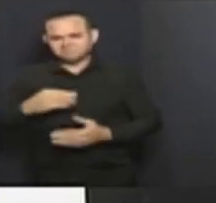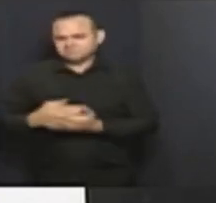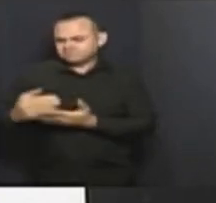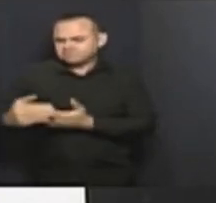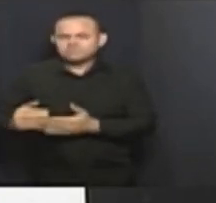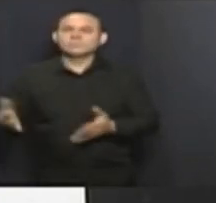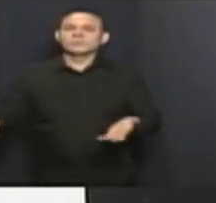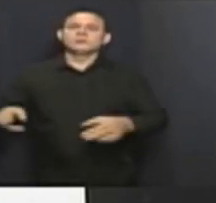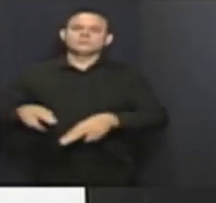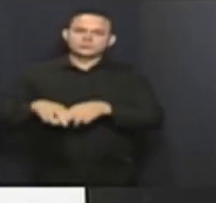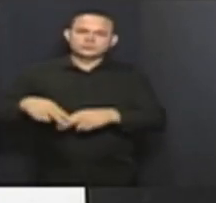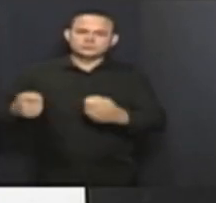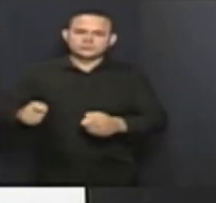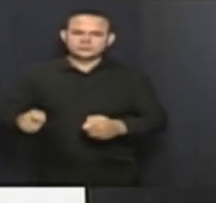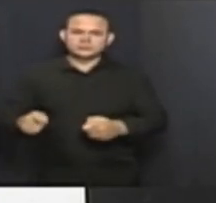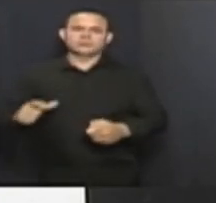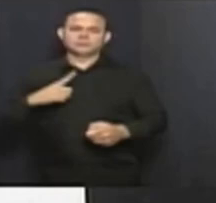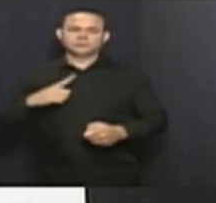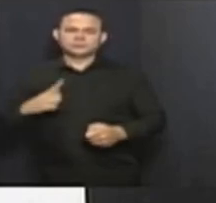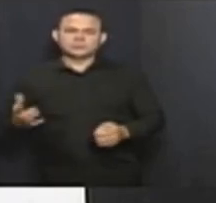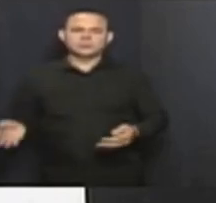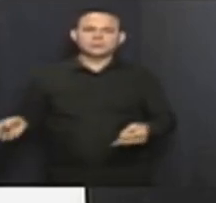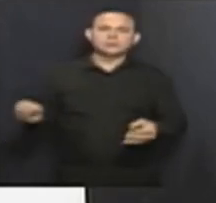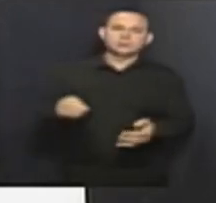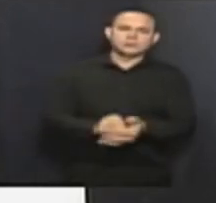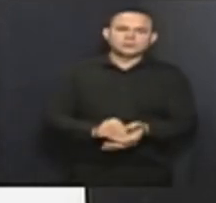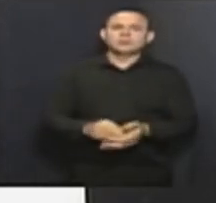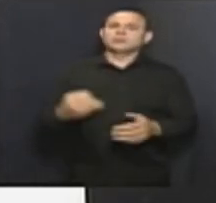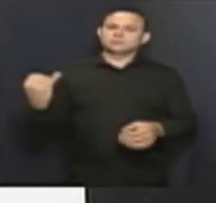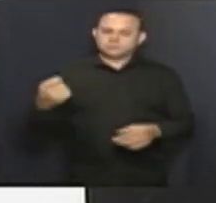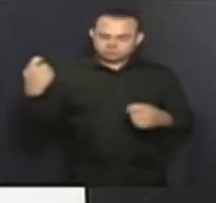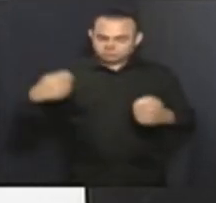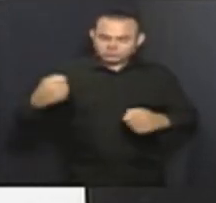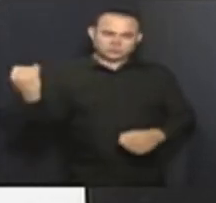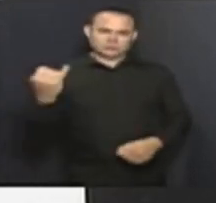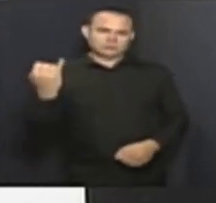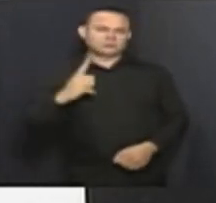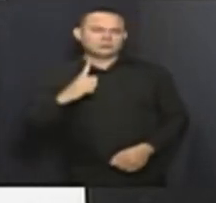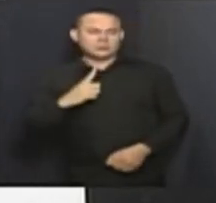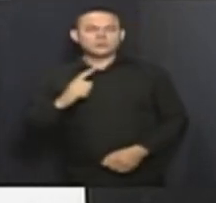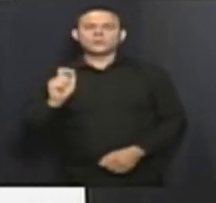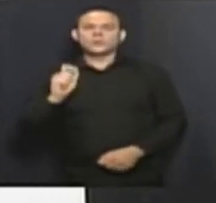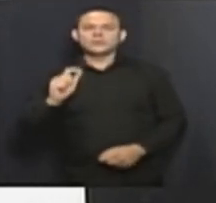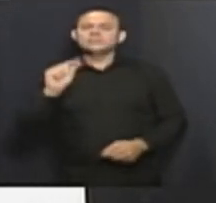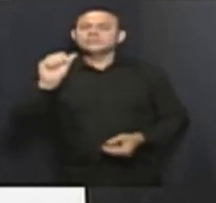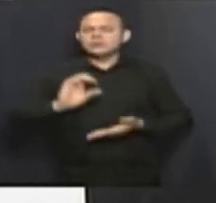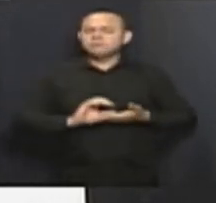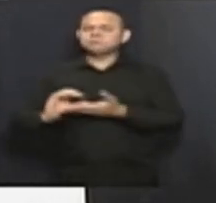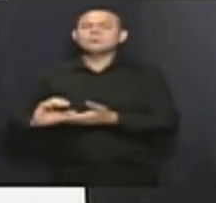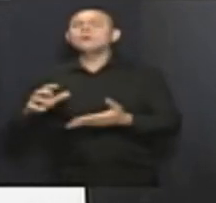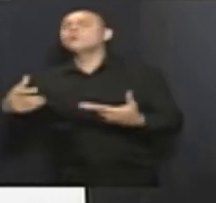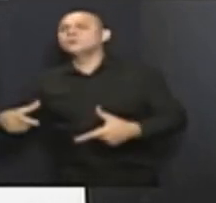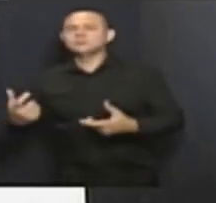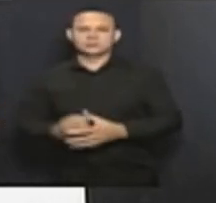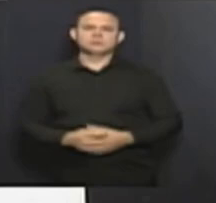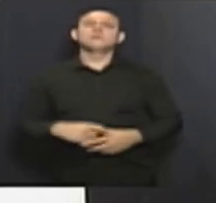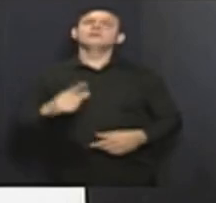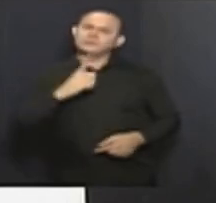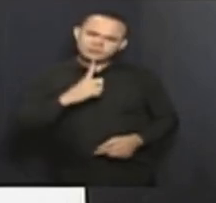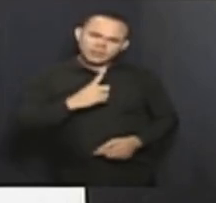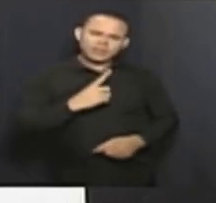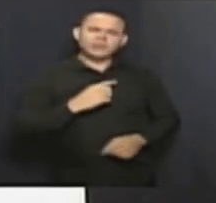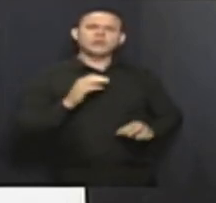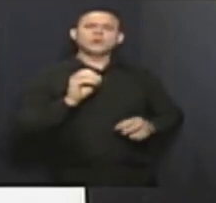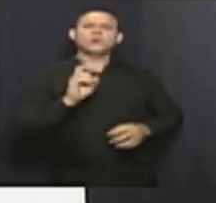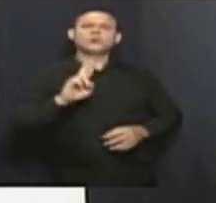nós temos que implementar isto agora pergunta se onde se vai achar dinheiro para isso evidente que tem um orçamento um orçamento de 15 bilhões